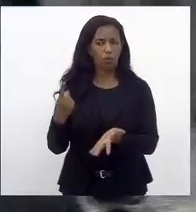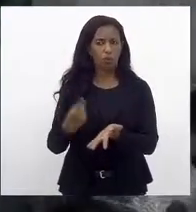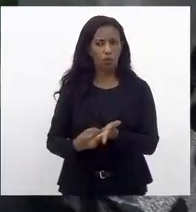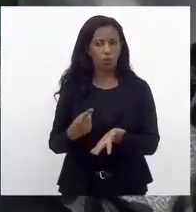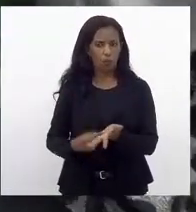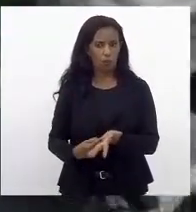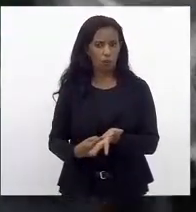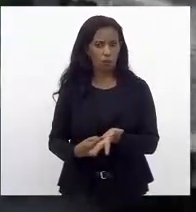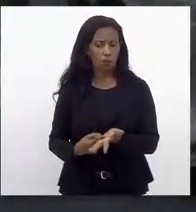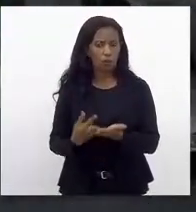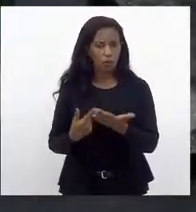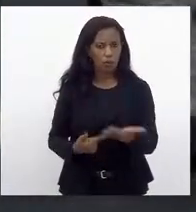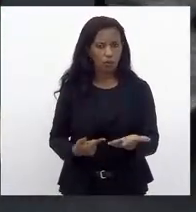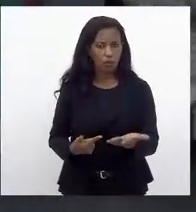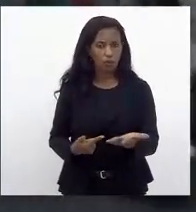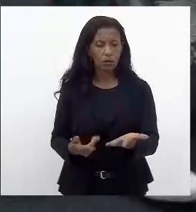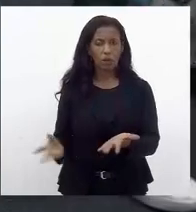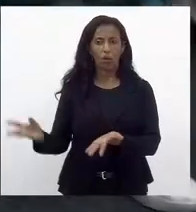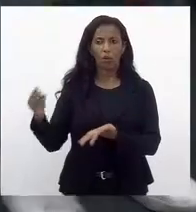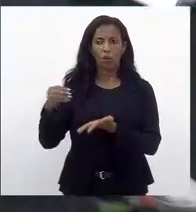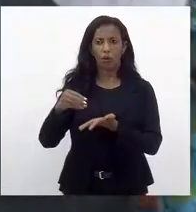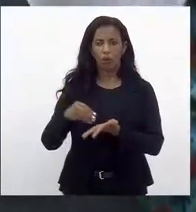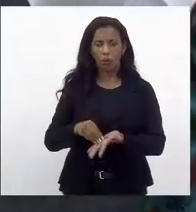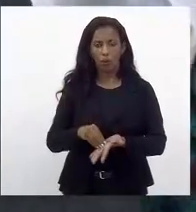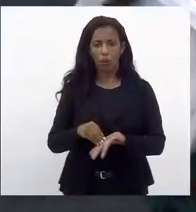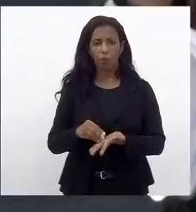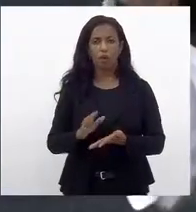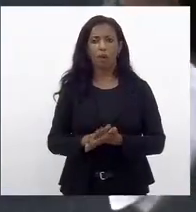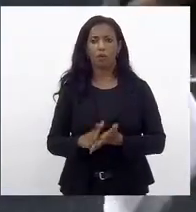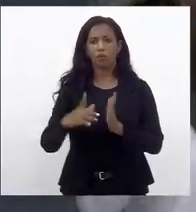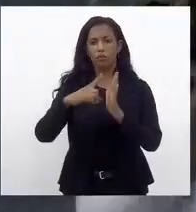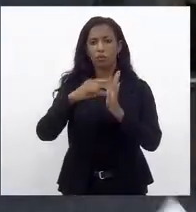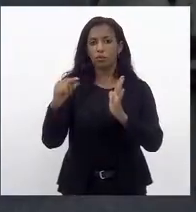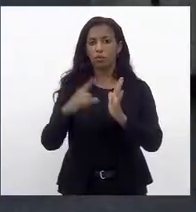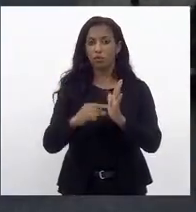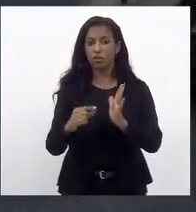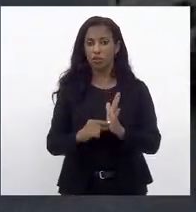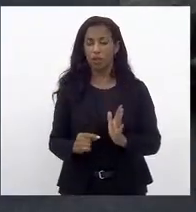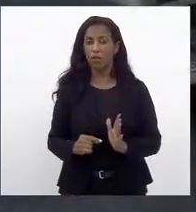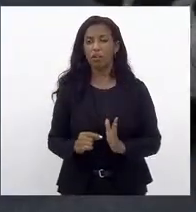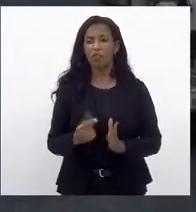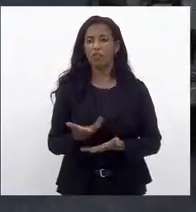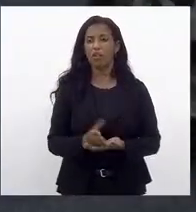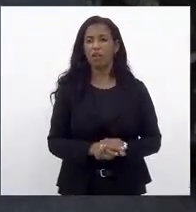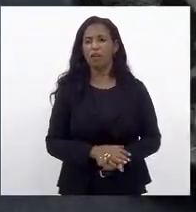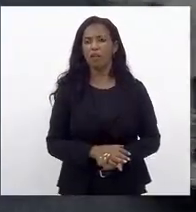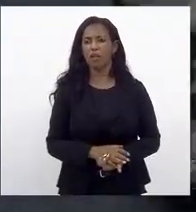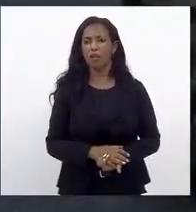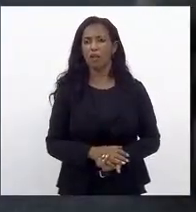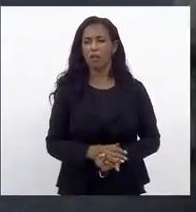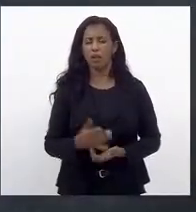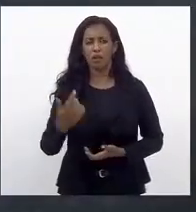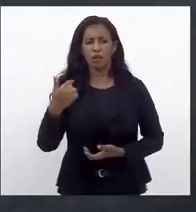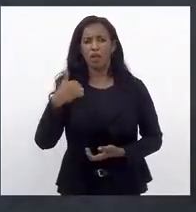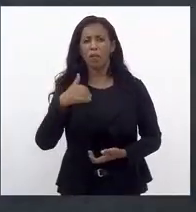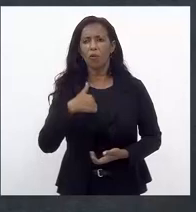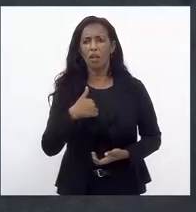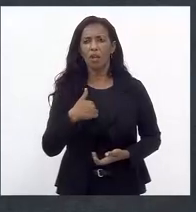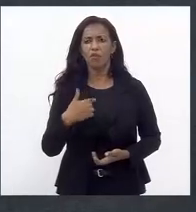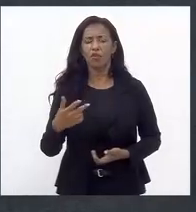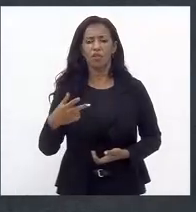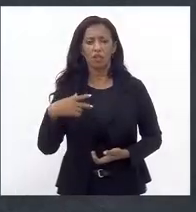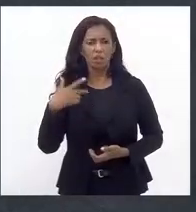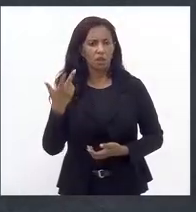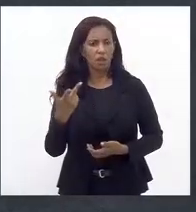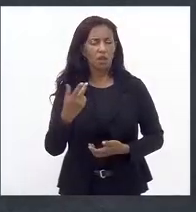estavam praticamente colocados nos destaques que faríamos e eu em